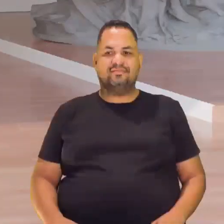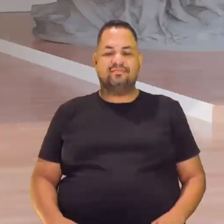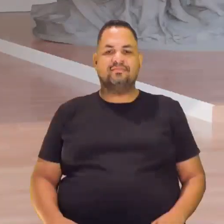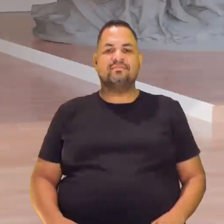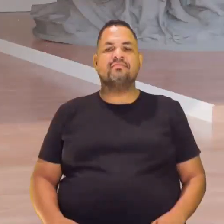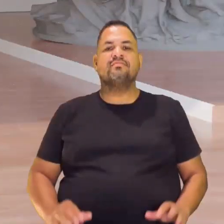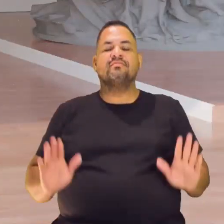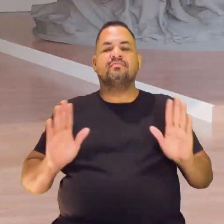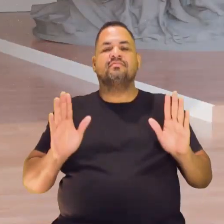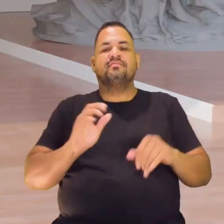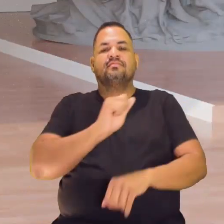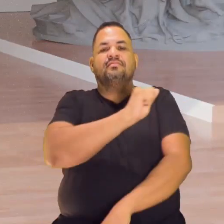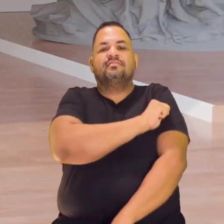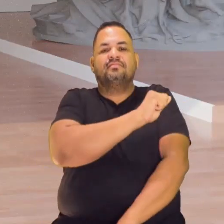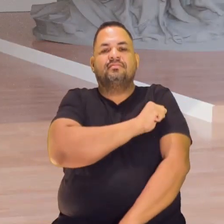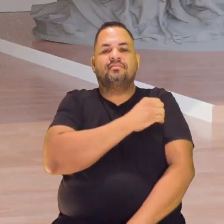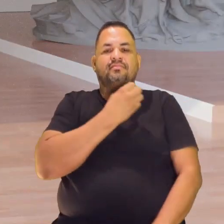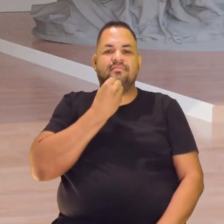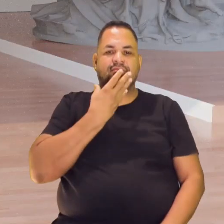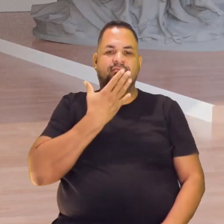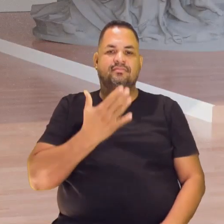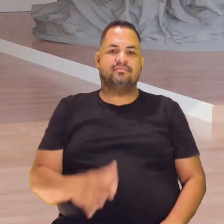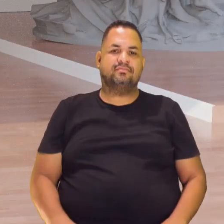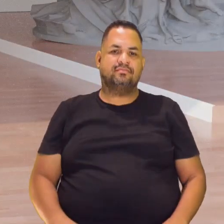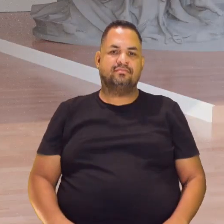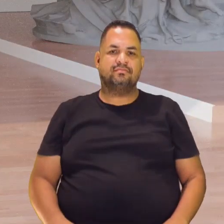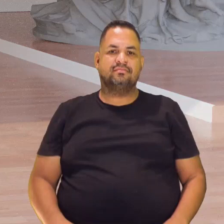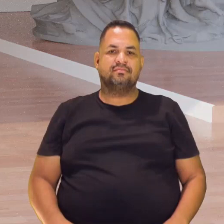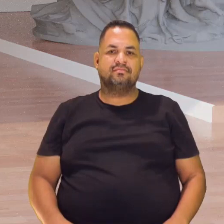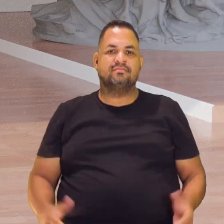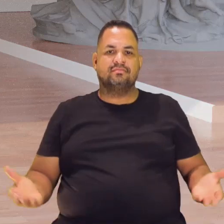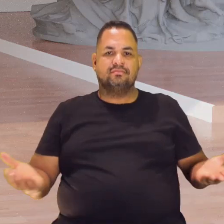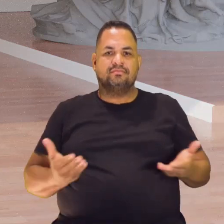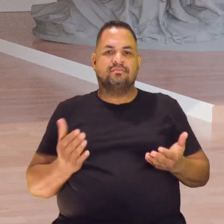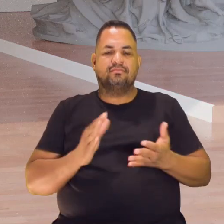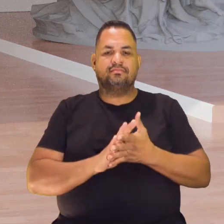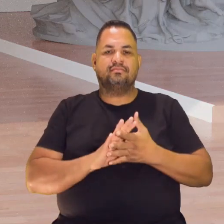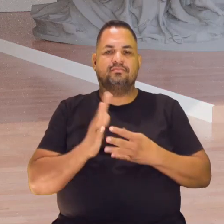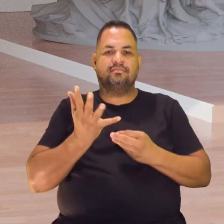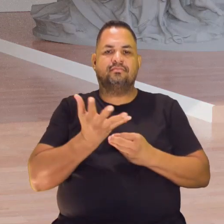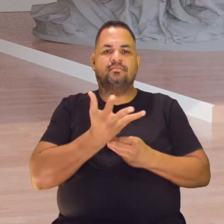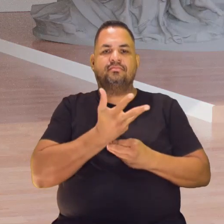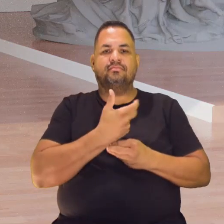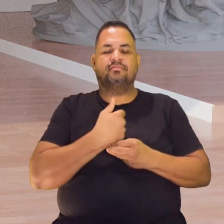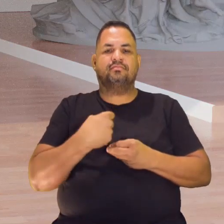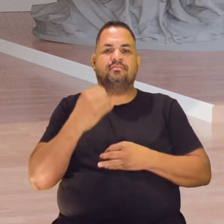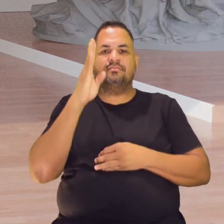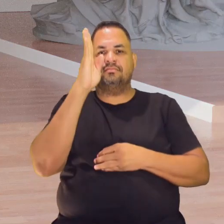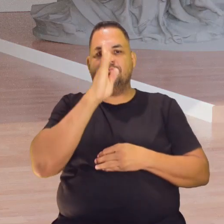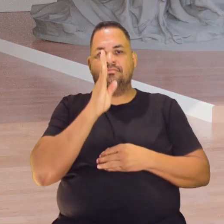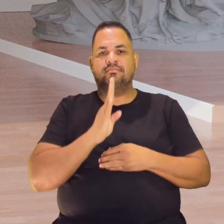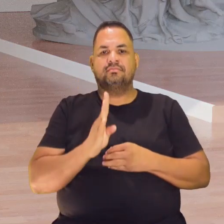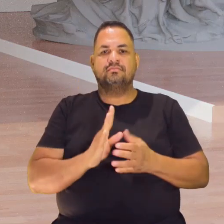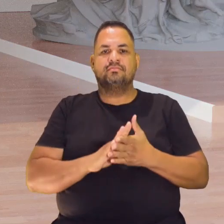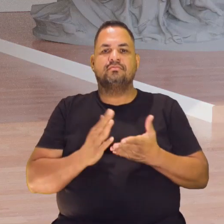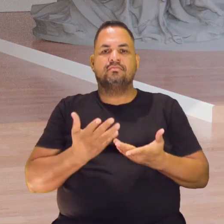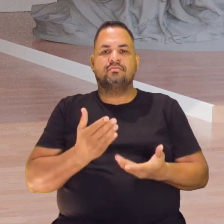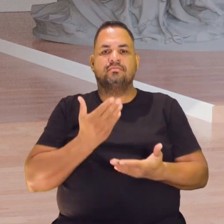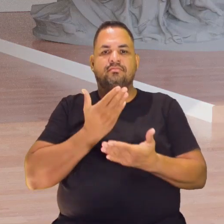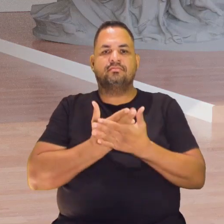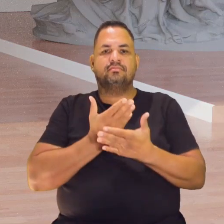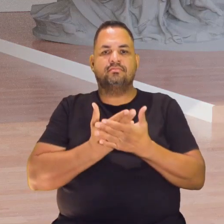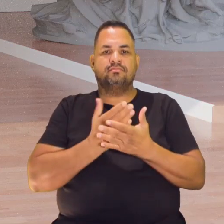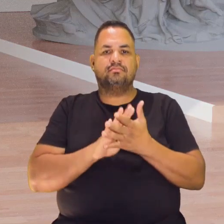Olá, alunos, tudo bem? Então, agora nós vamos para as artes brasileiras, ok? Nós vamos ver as